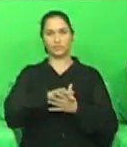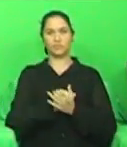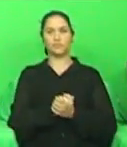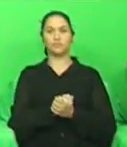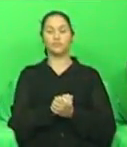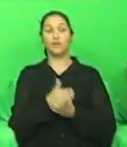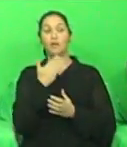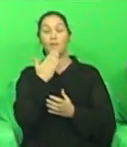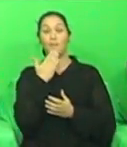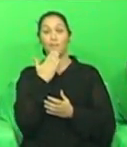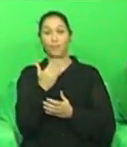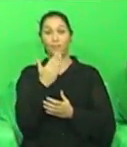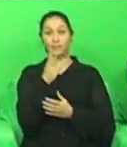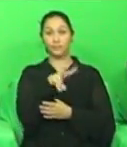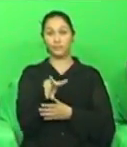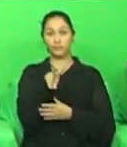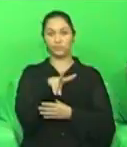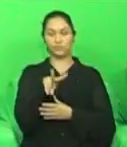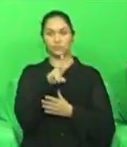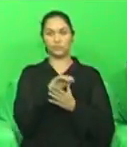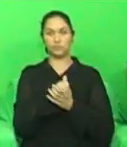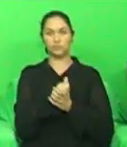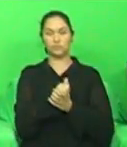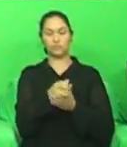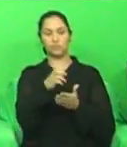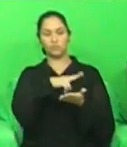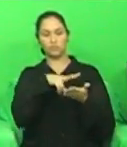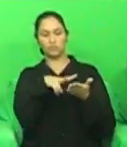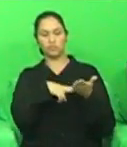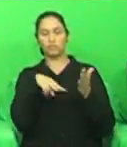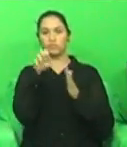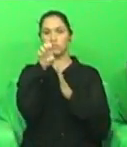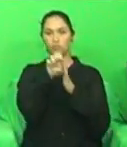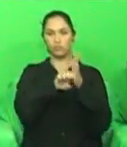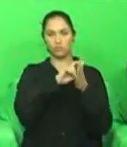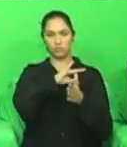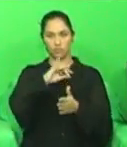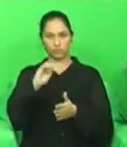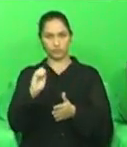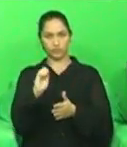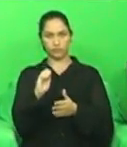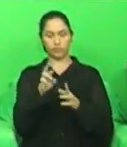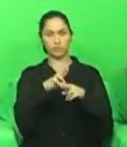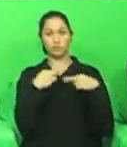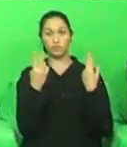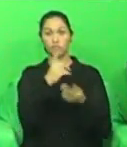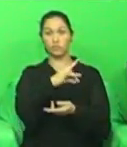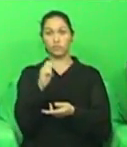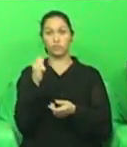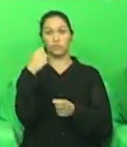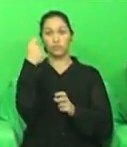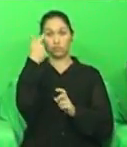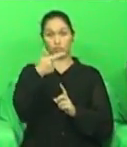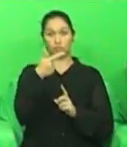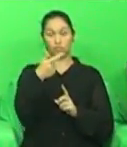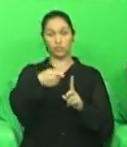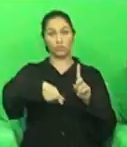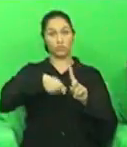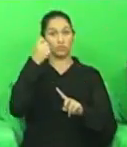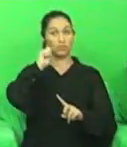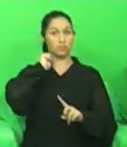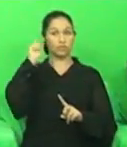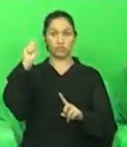solicito agora para que faça uma sessão do dia 2 de abril 2018 experiente